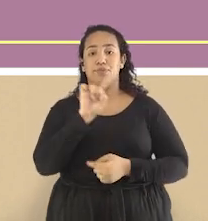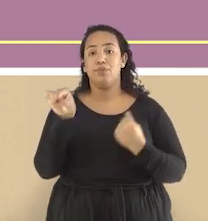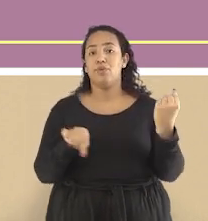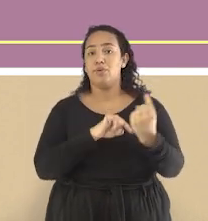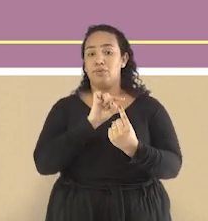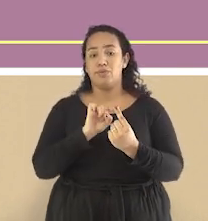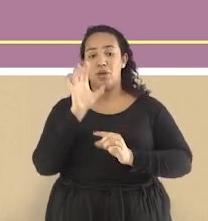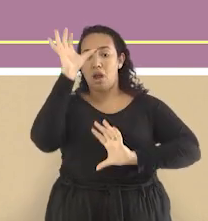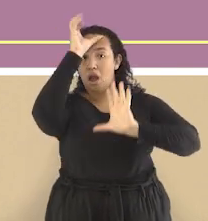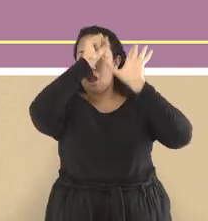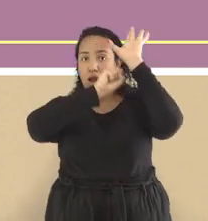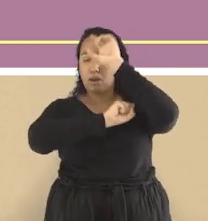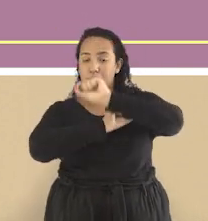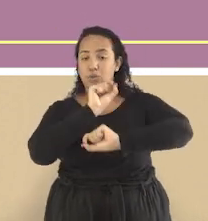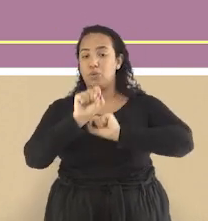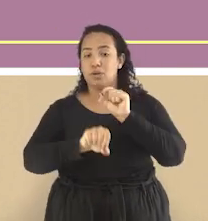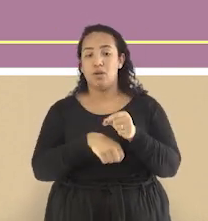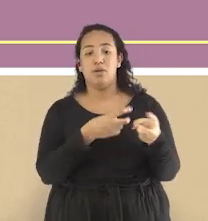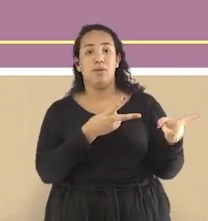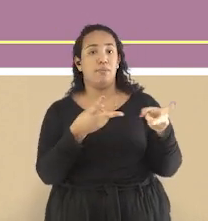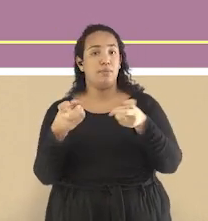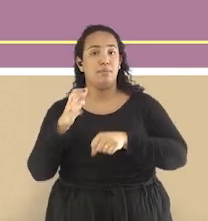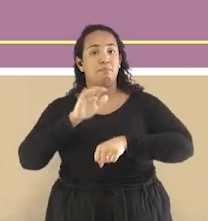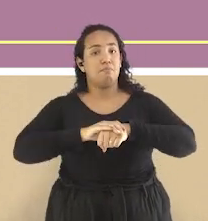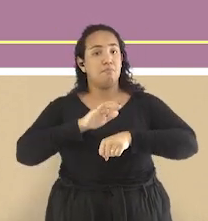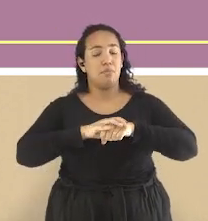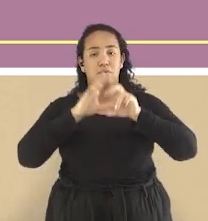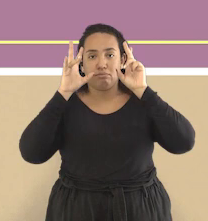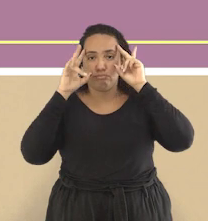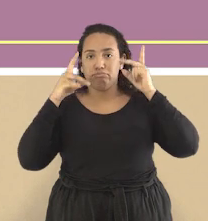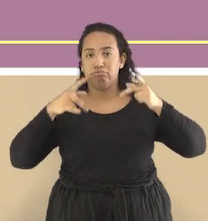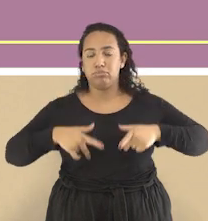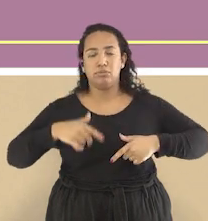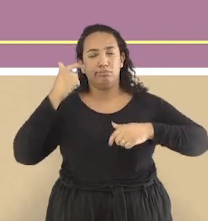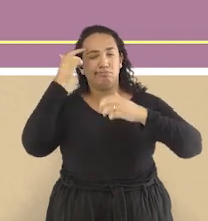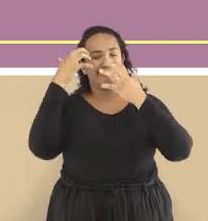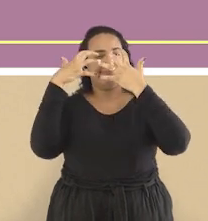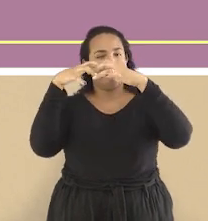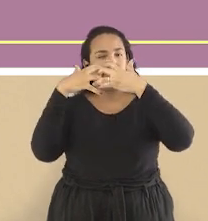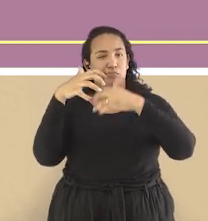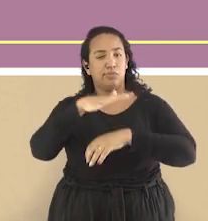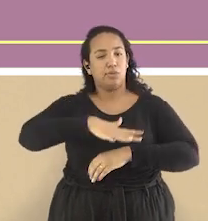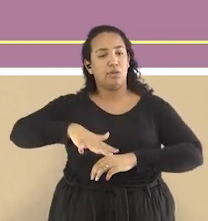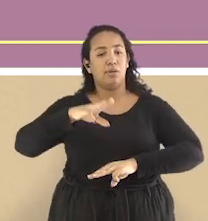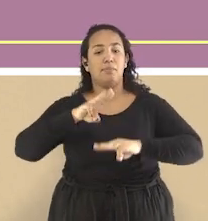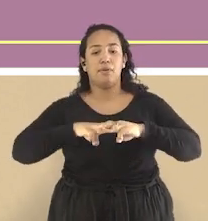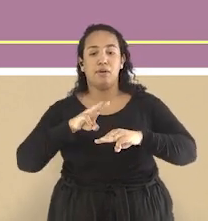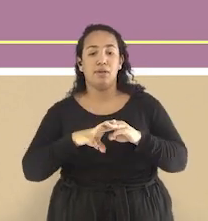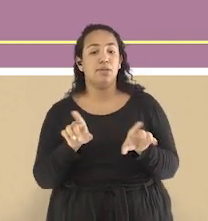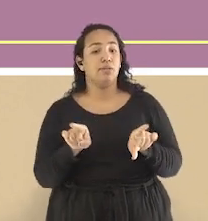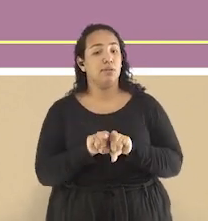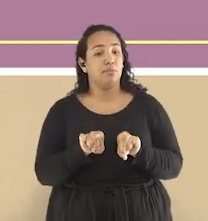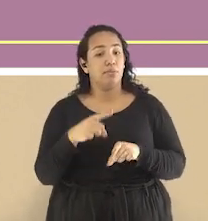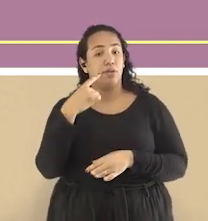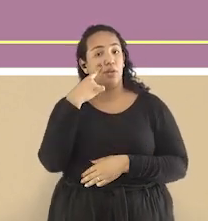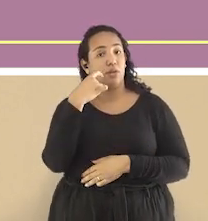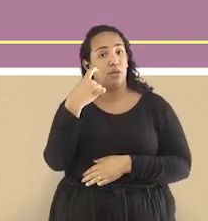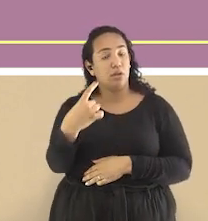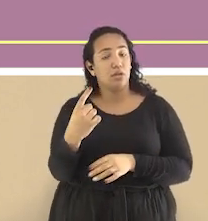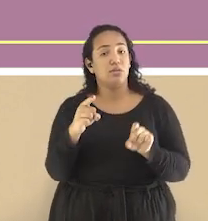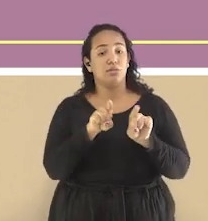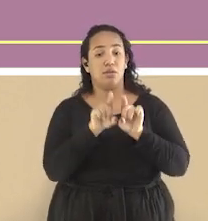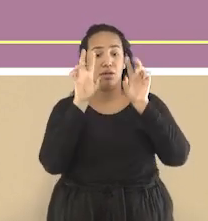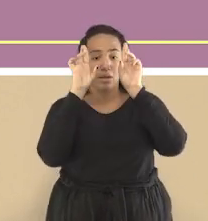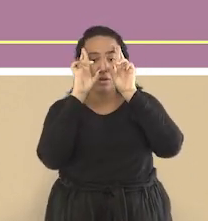de aprendizagem reconhecer sua própria capacidade de raciocínio matemático, desenvolver o interesse e o